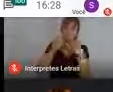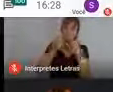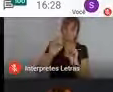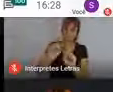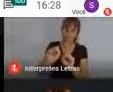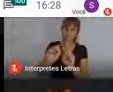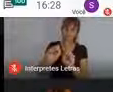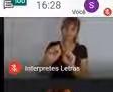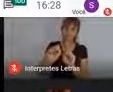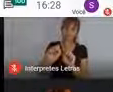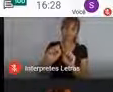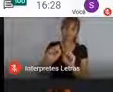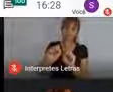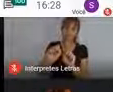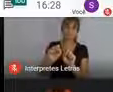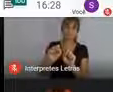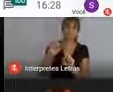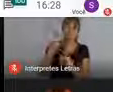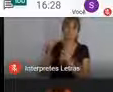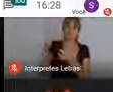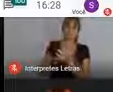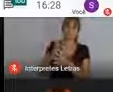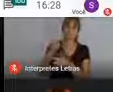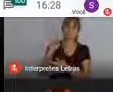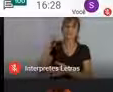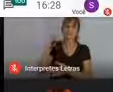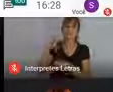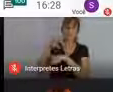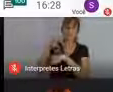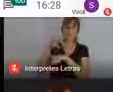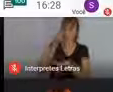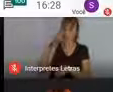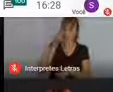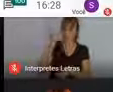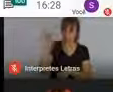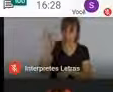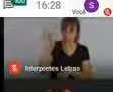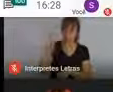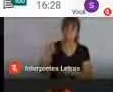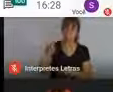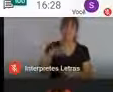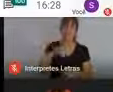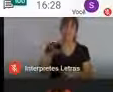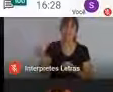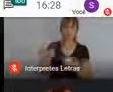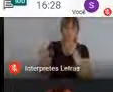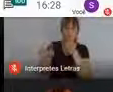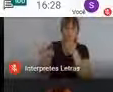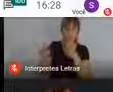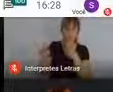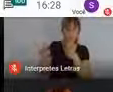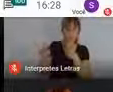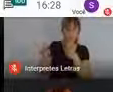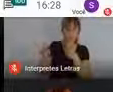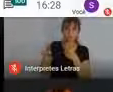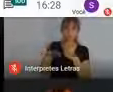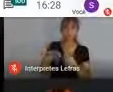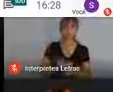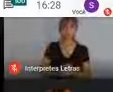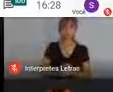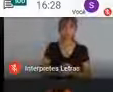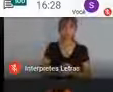Atlas Linguístico da França. O autor era o professor Júlio de Leroux.